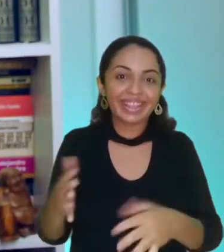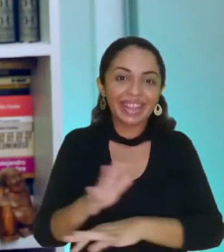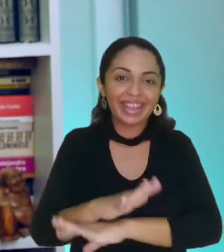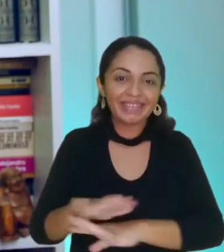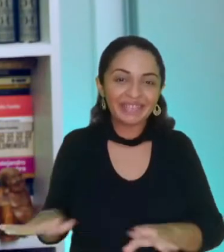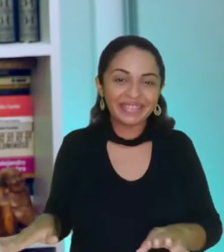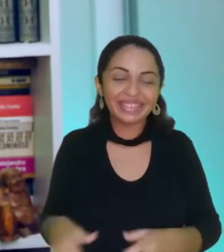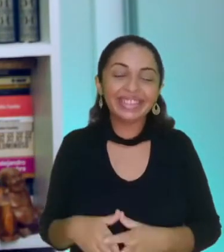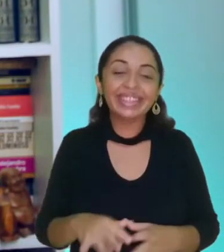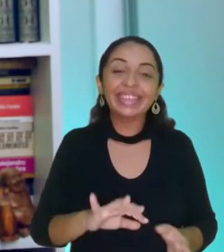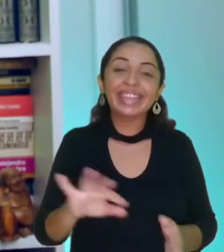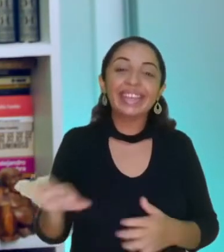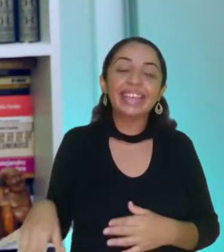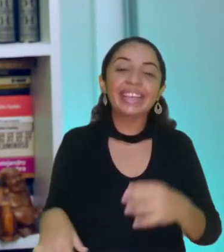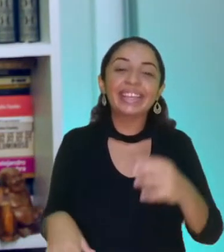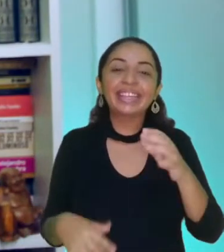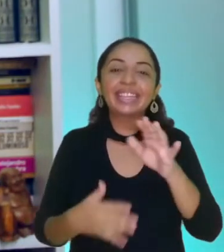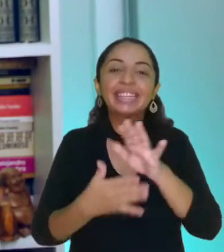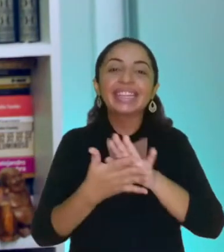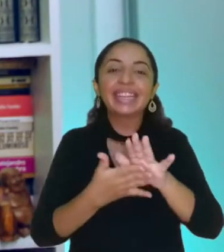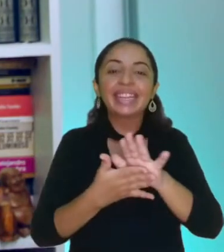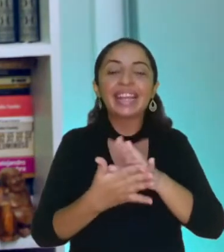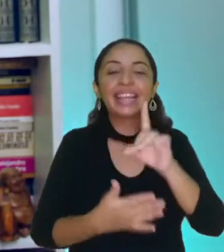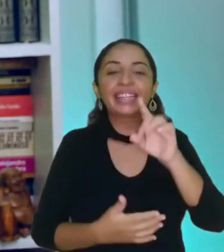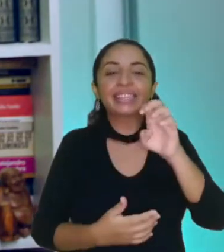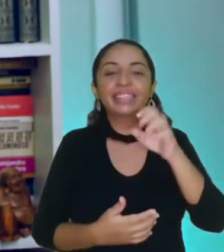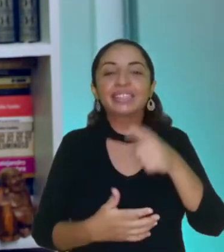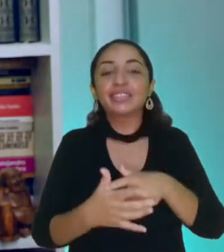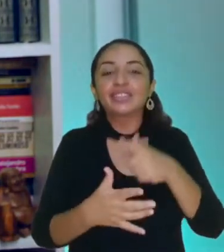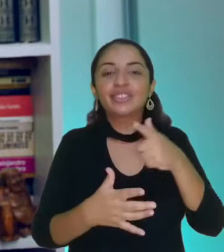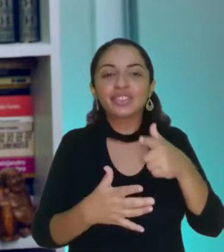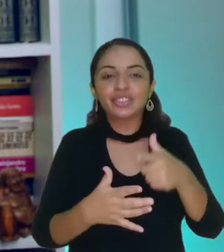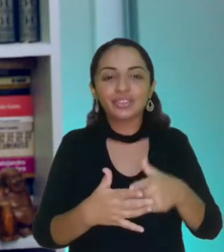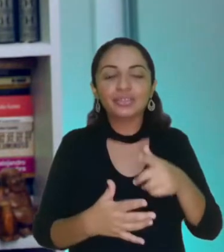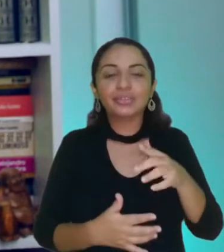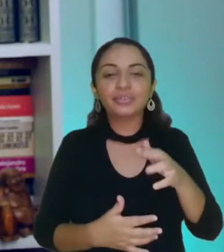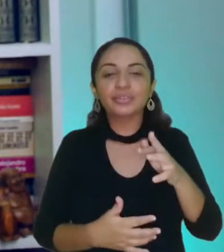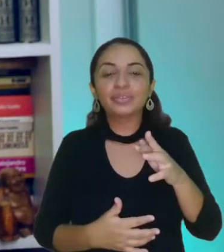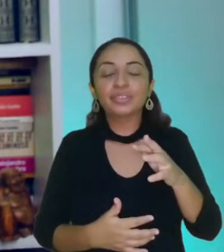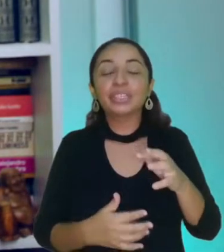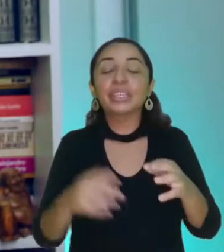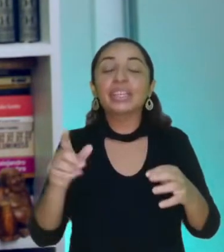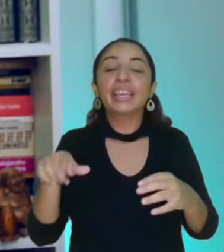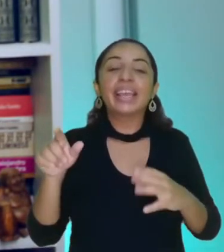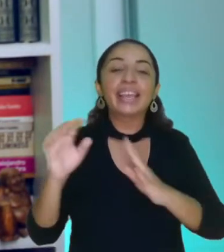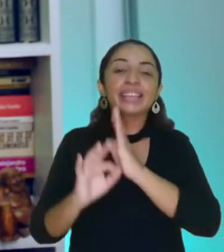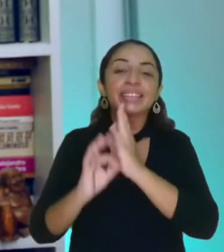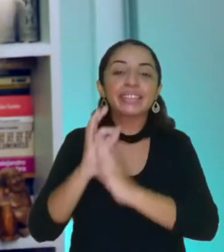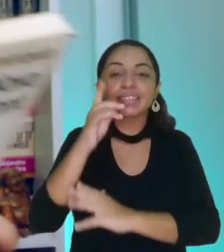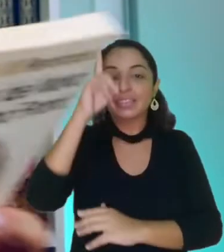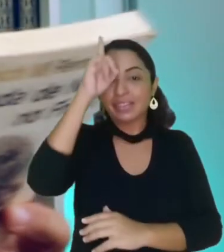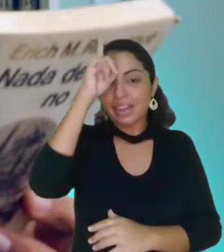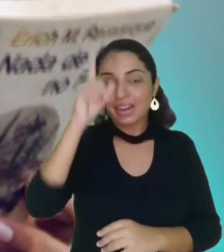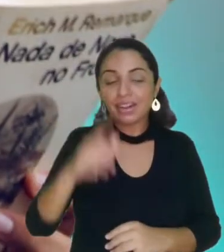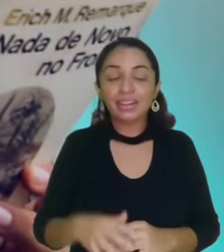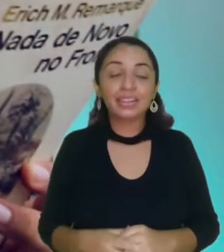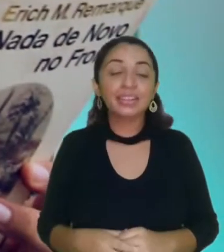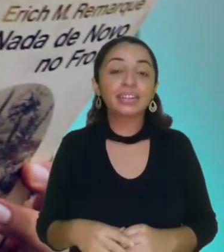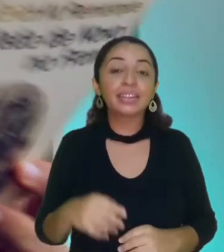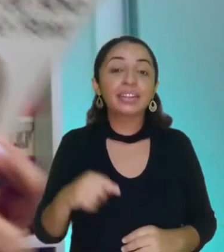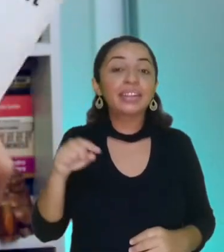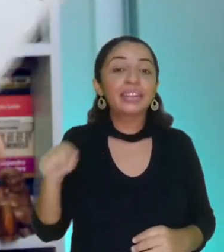nossa caixa surpresa. O Nada de Novo no Front, do Erich Maria Remarque, escritor alemão,